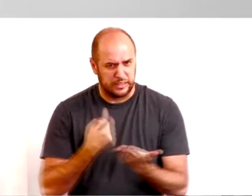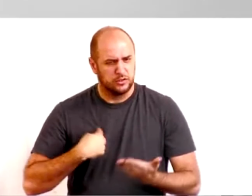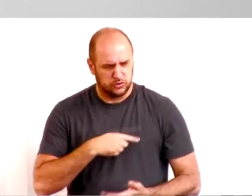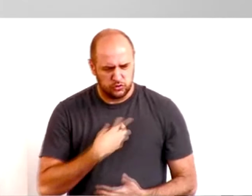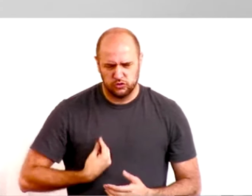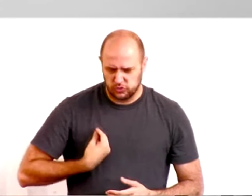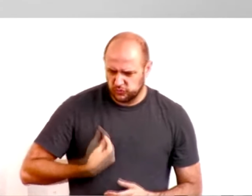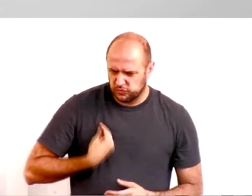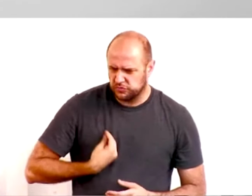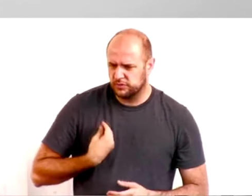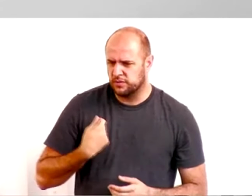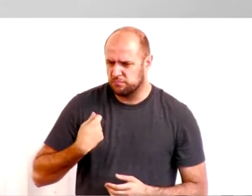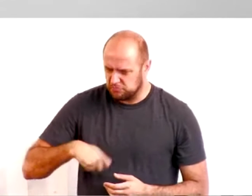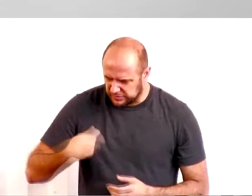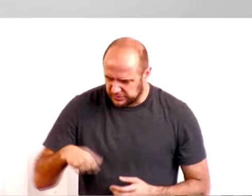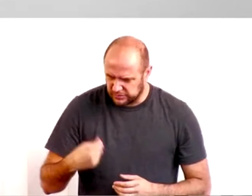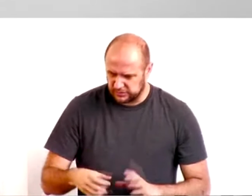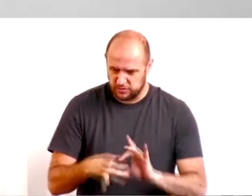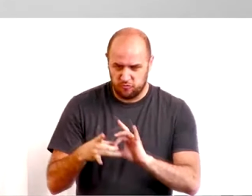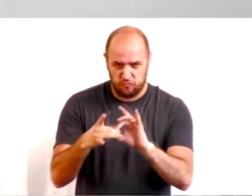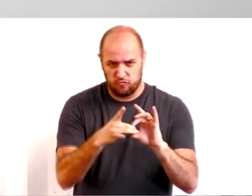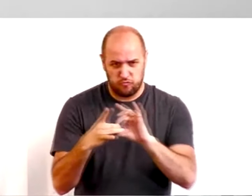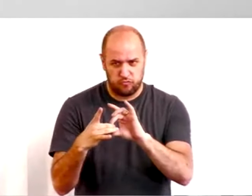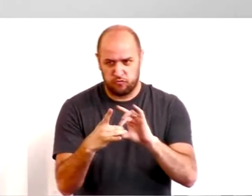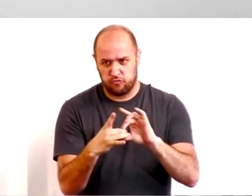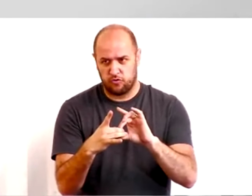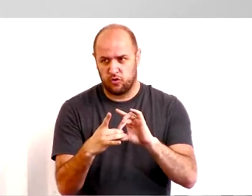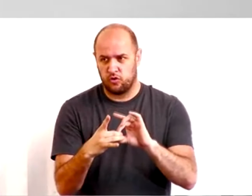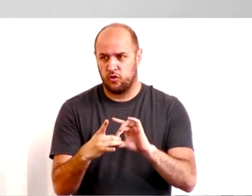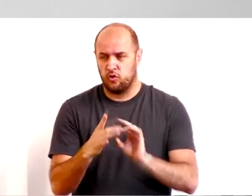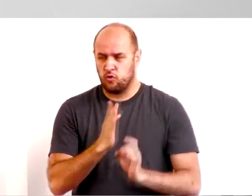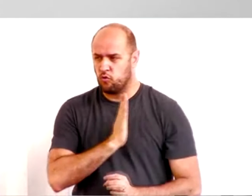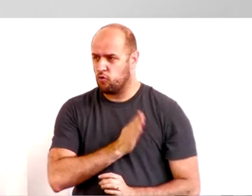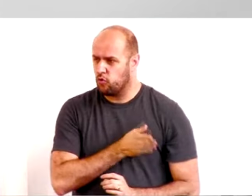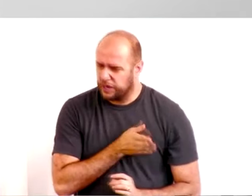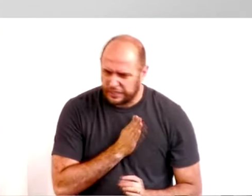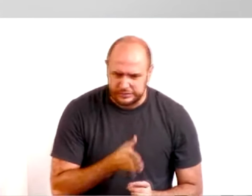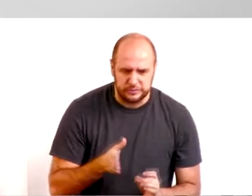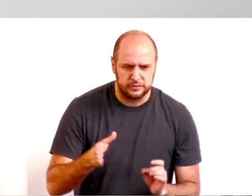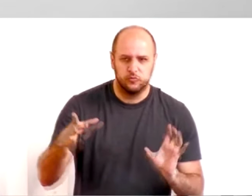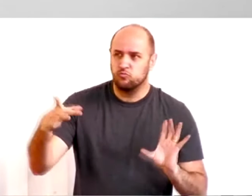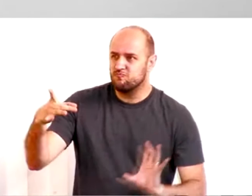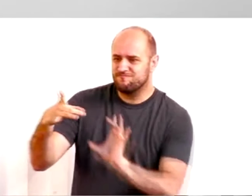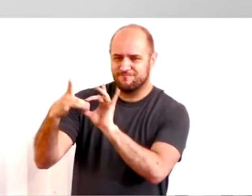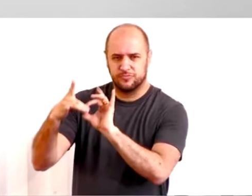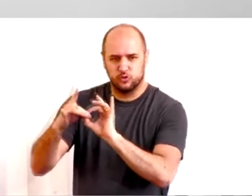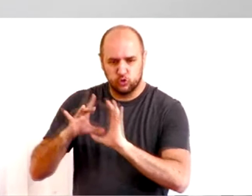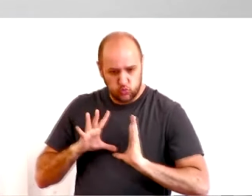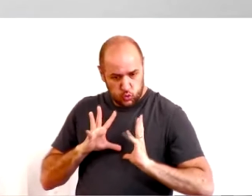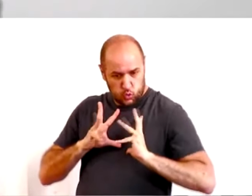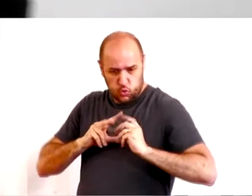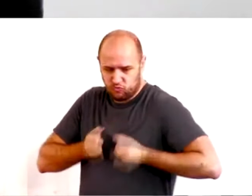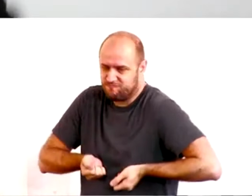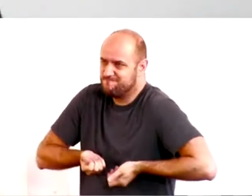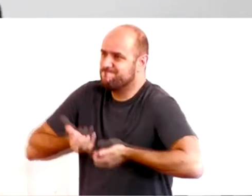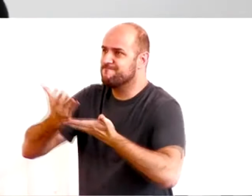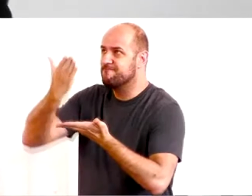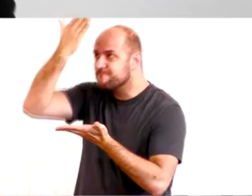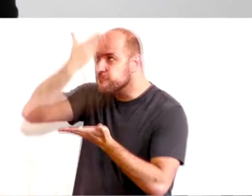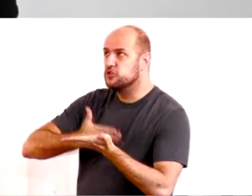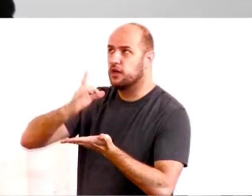vida una, de termos um coração íntegro, inteiro diante da face